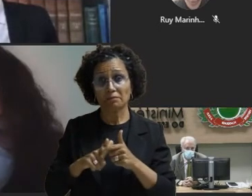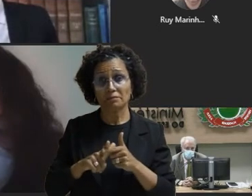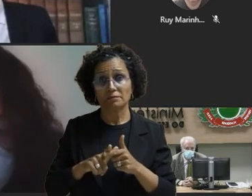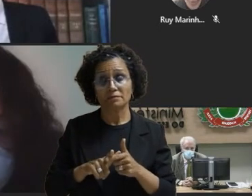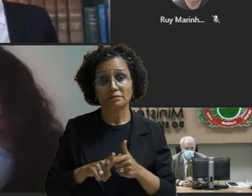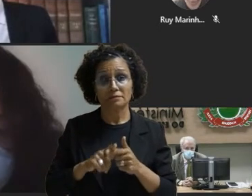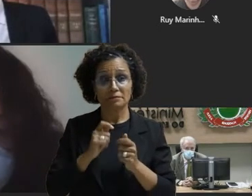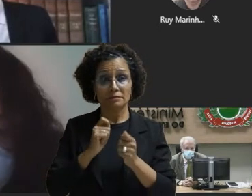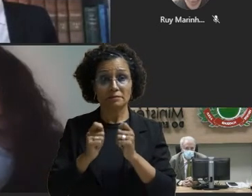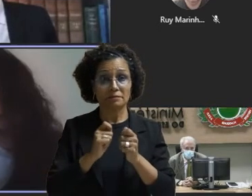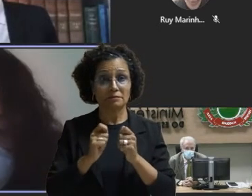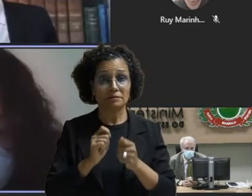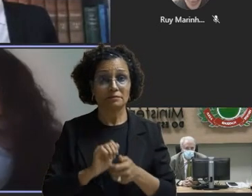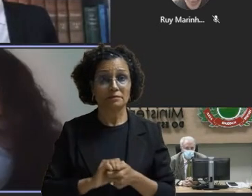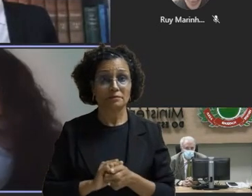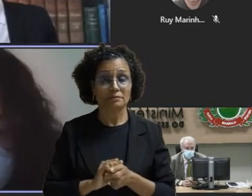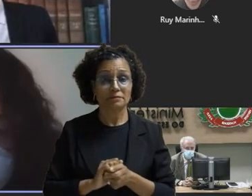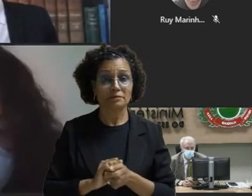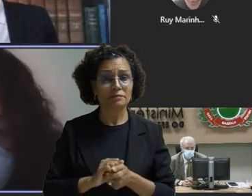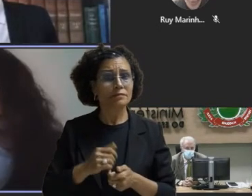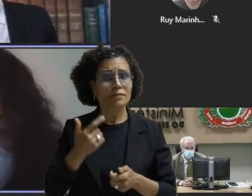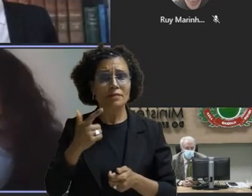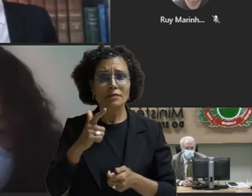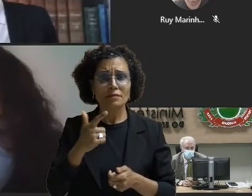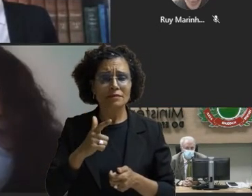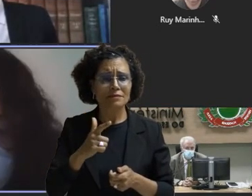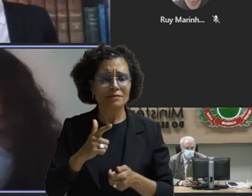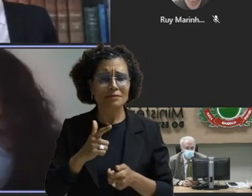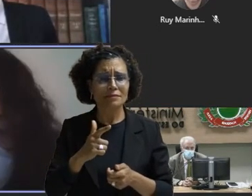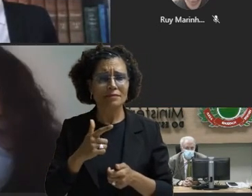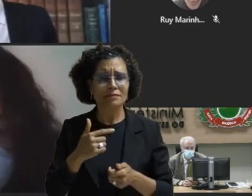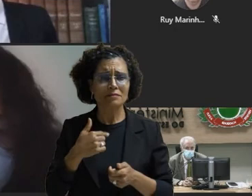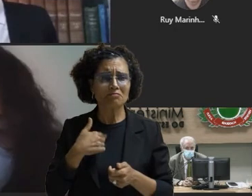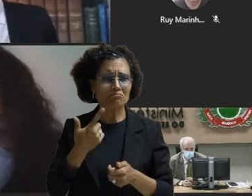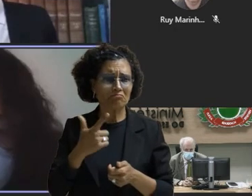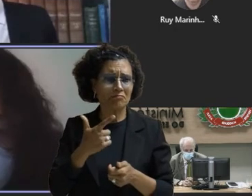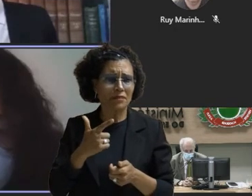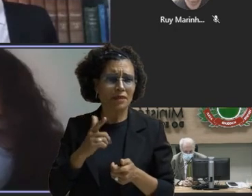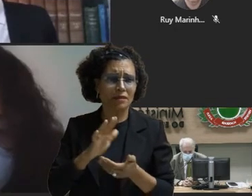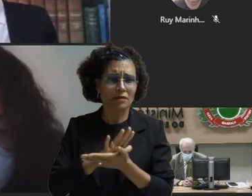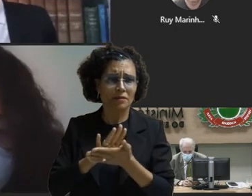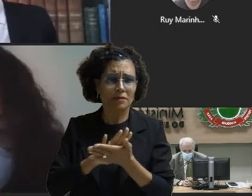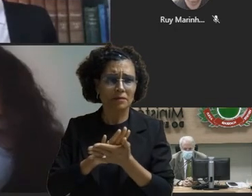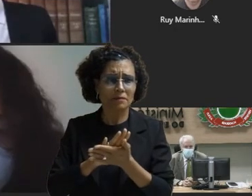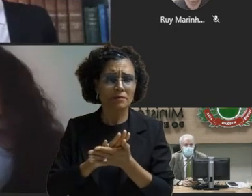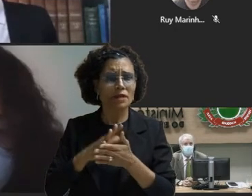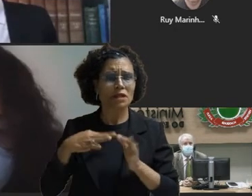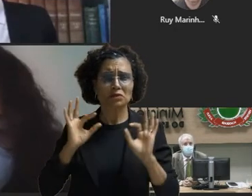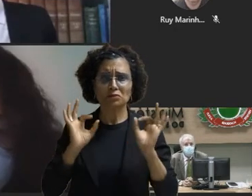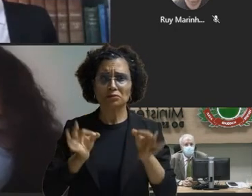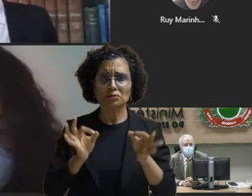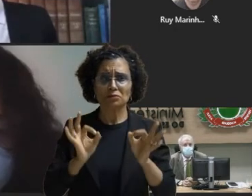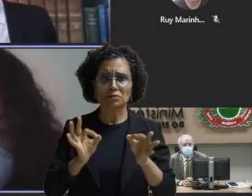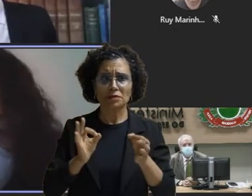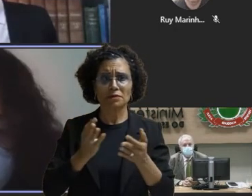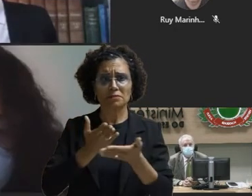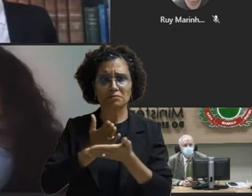engano, meus são bastante hoje, mas eu acho que eu não tenho nenhum destaque. Confirma comigo, Érica, por favor? Isso é tudo certo, todos